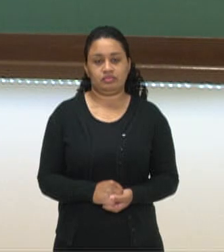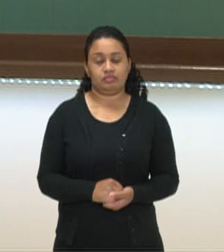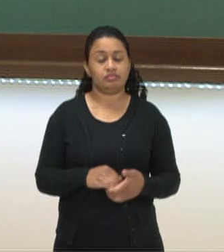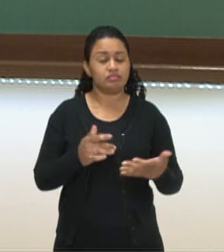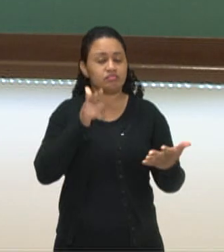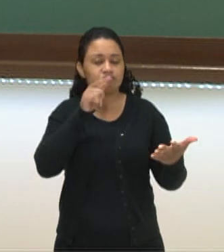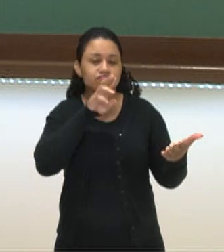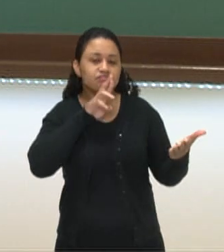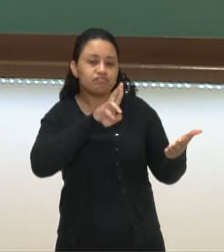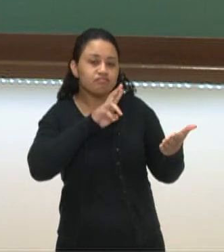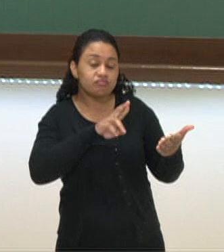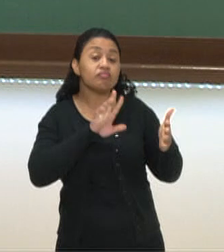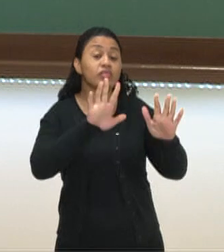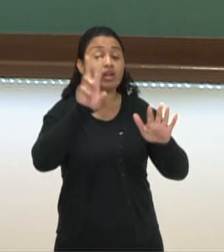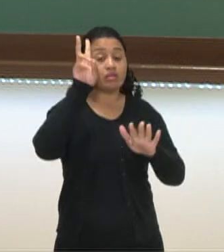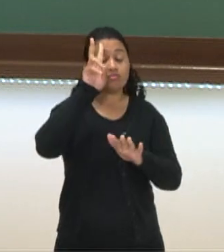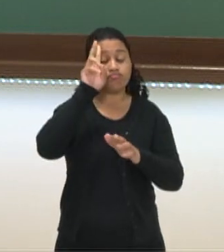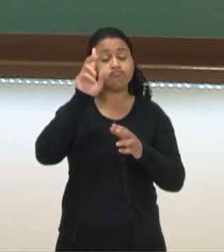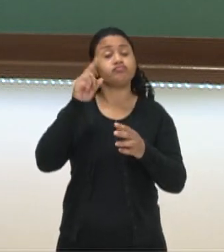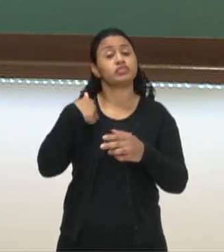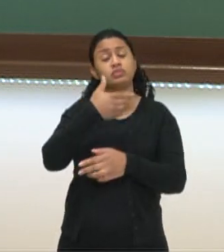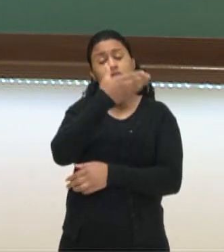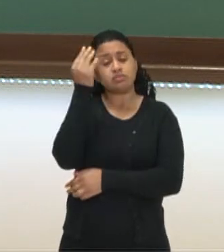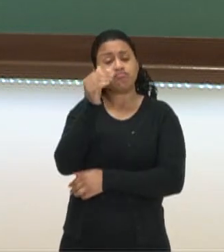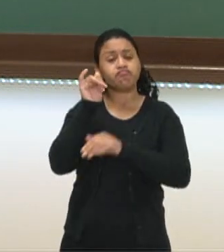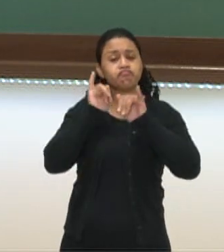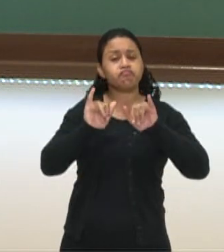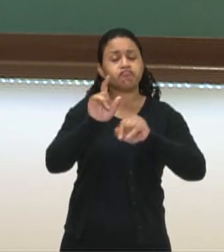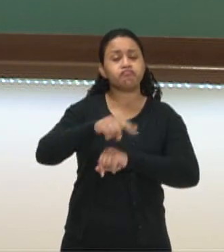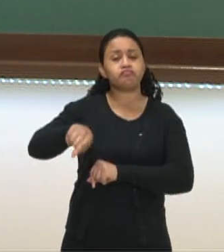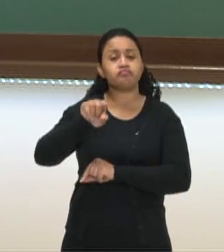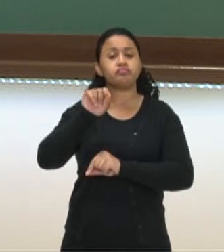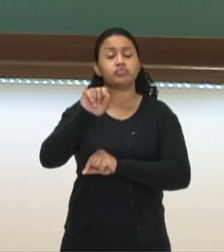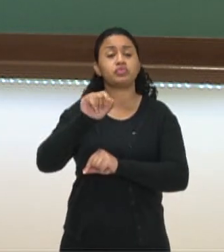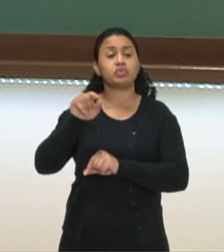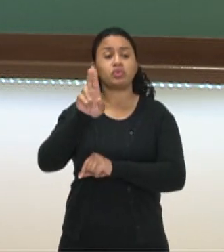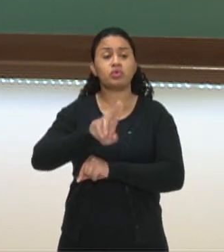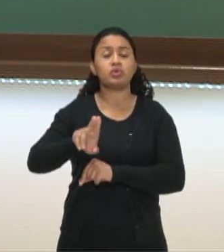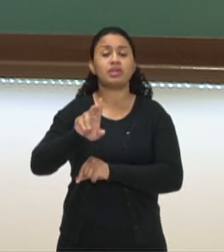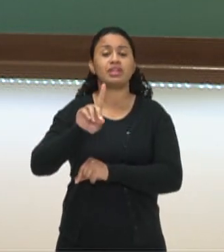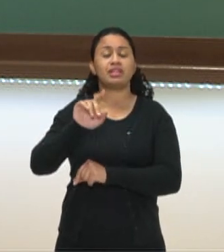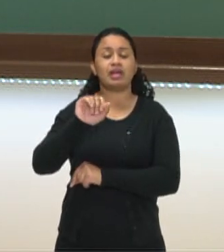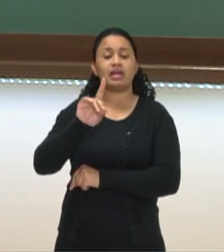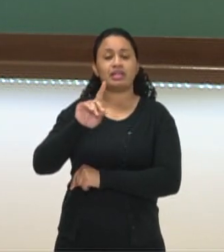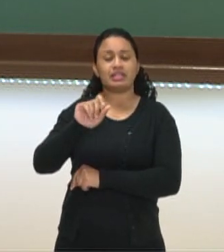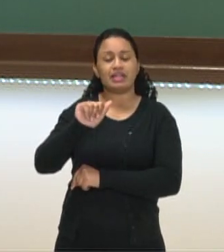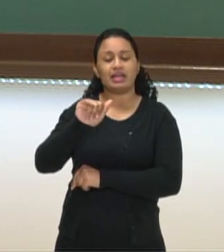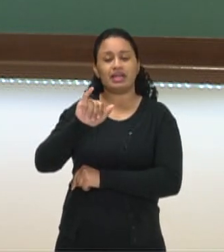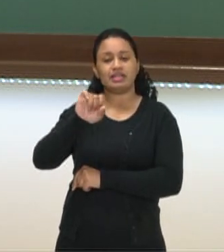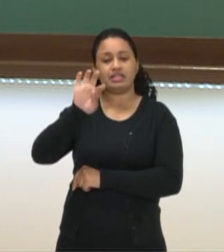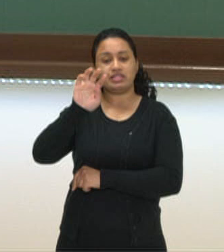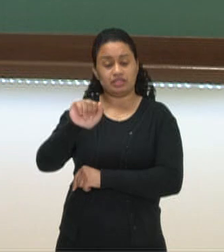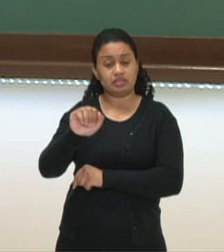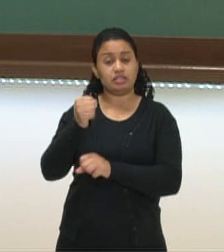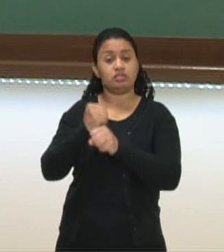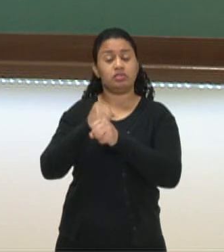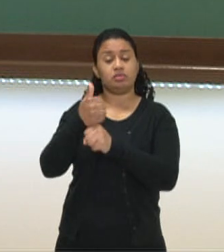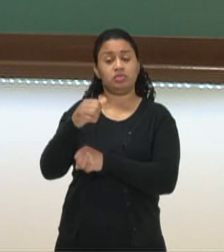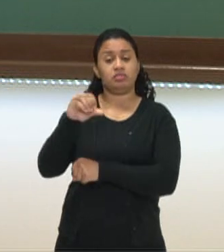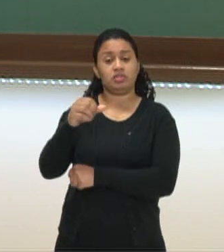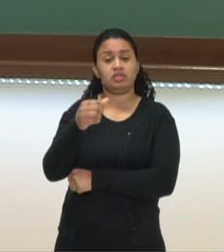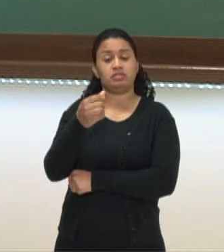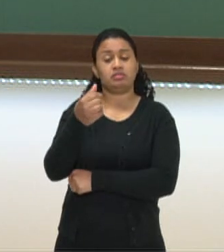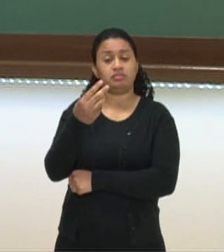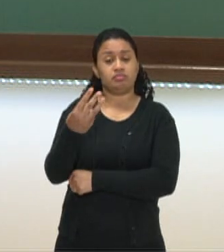Responderam lá, pessoal? Só lembrando que esqueci de citar para vocês. Os dadaístas, que é o movimento lá de 1916, eles